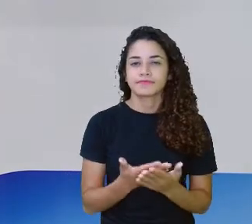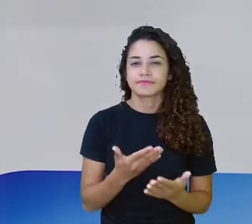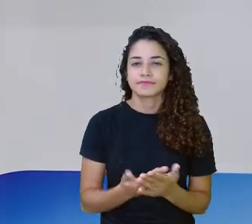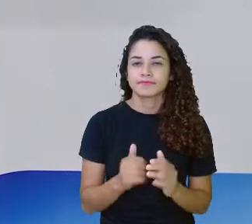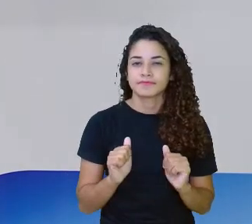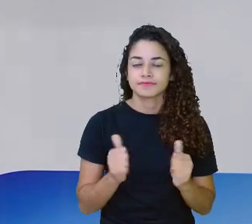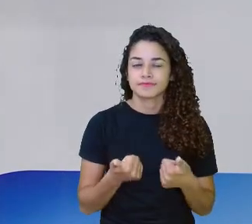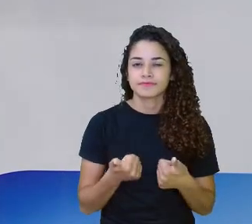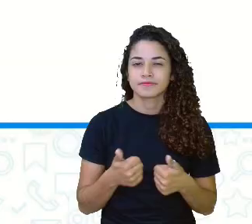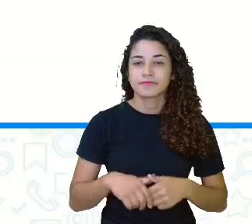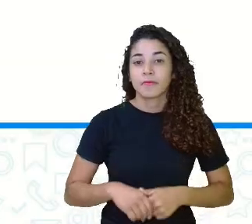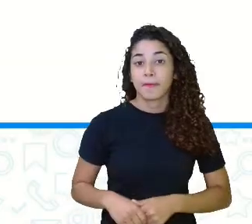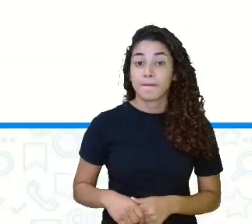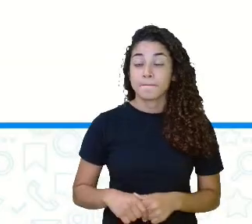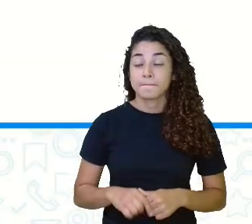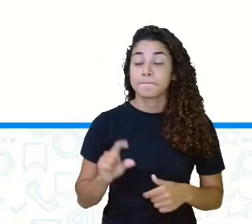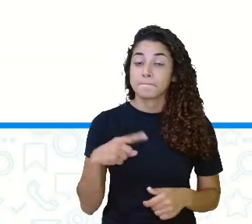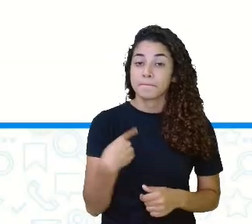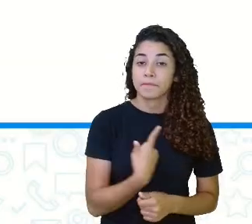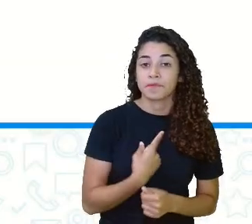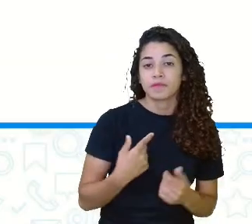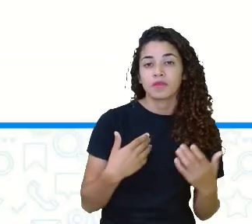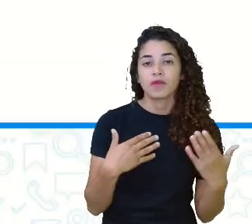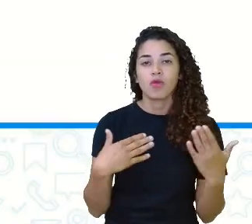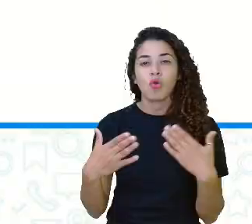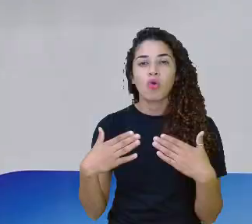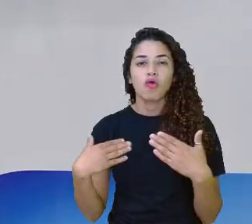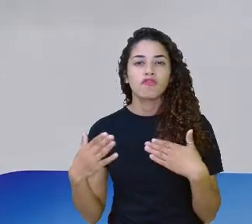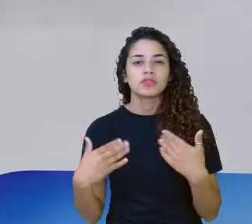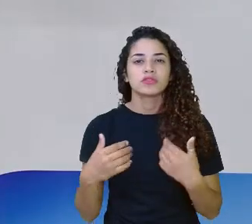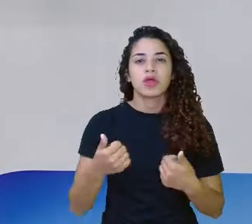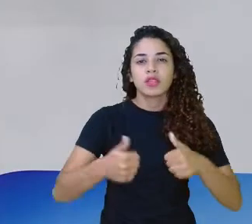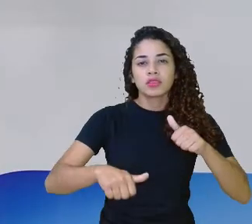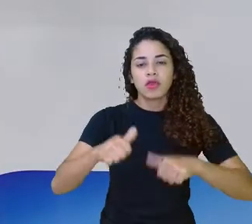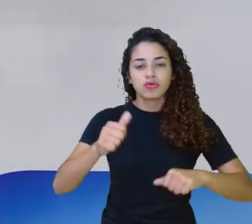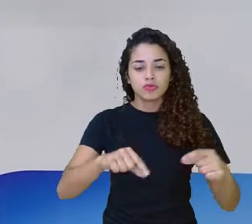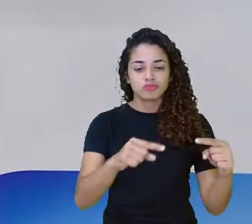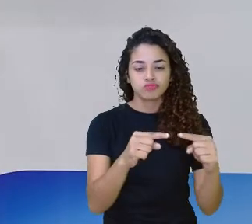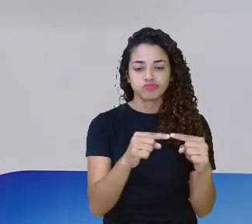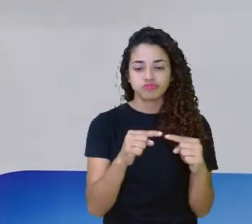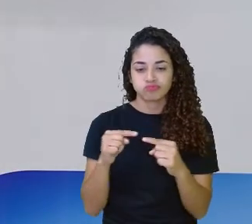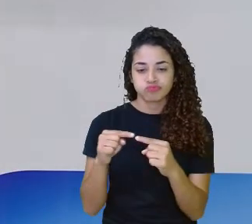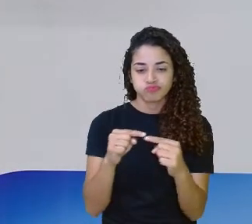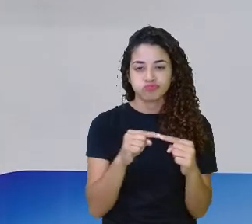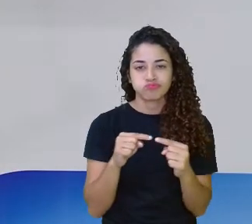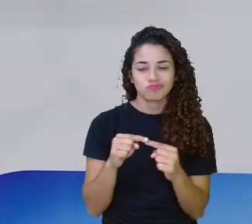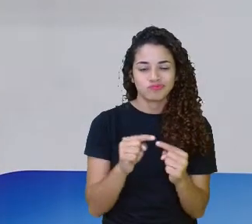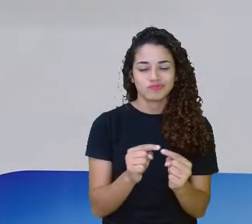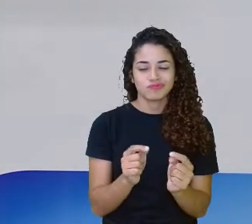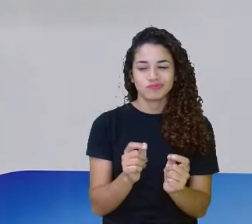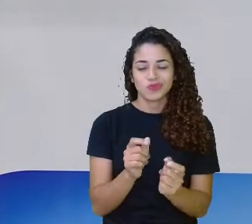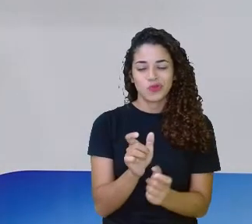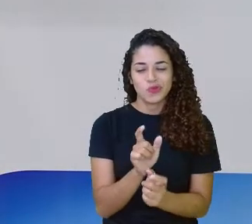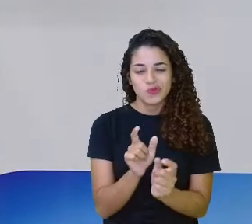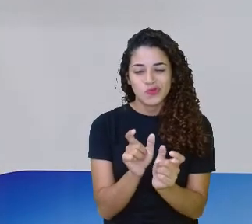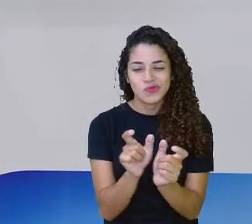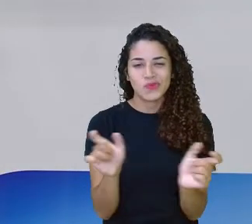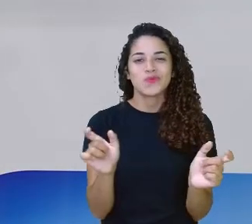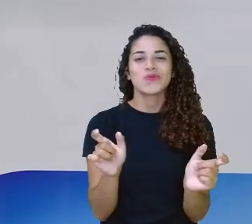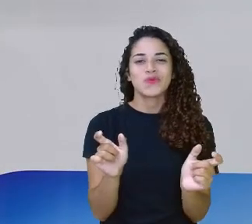nossa aula. E a gente vai conversar sobre análise combinatória. Que nome,